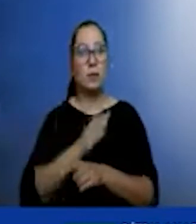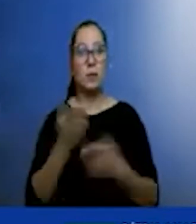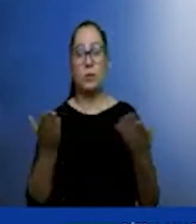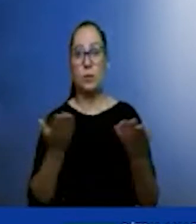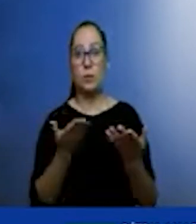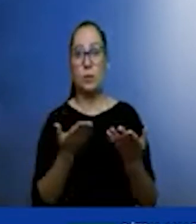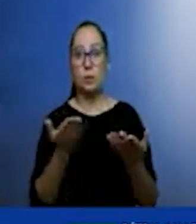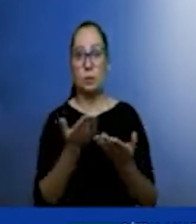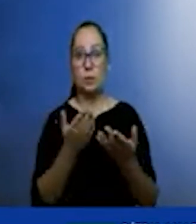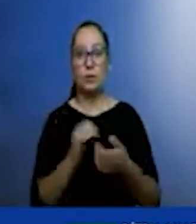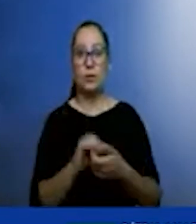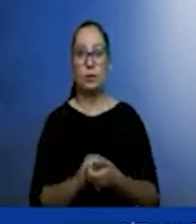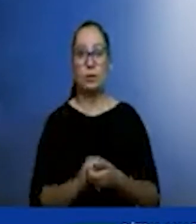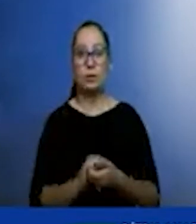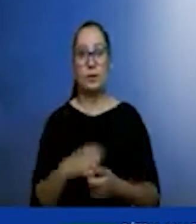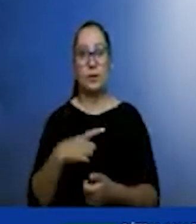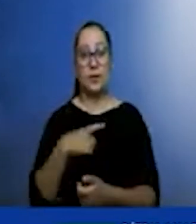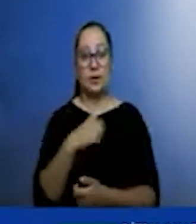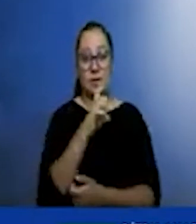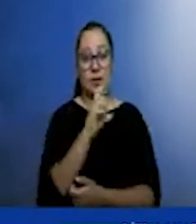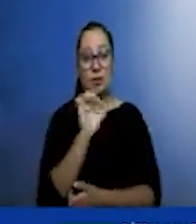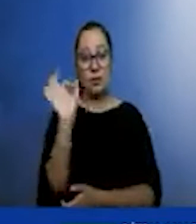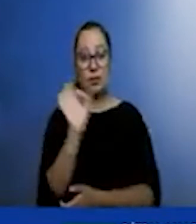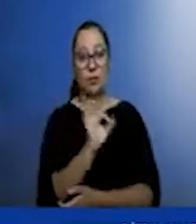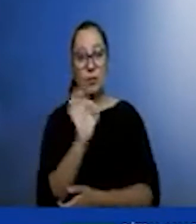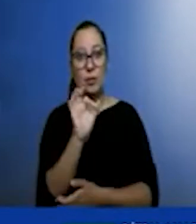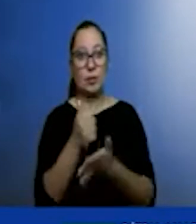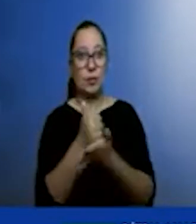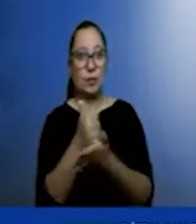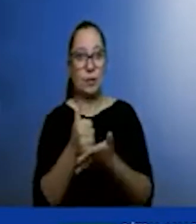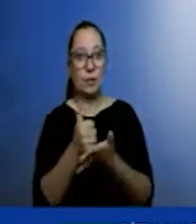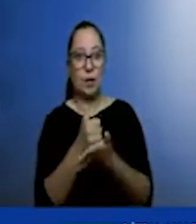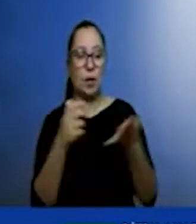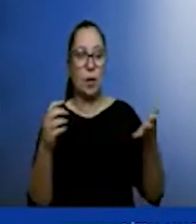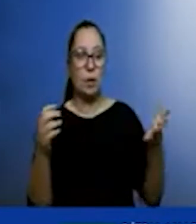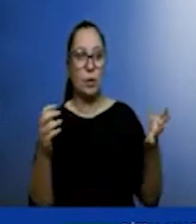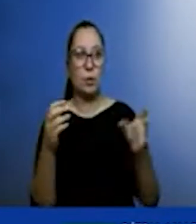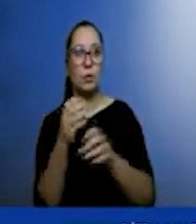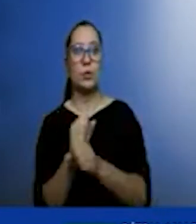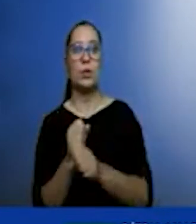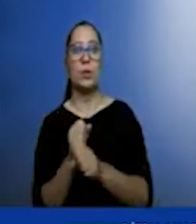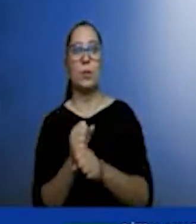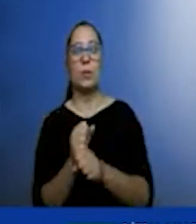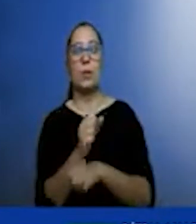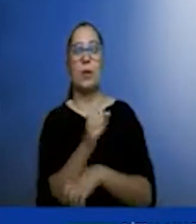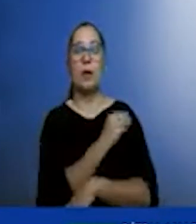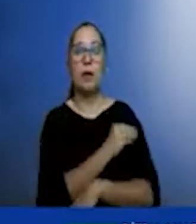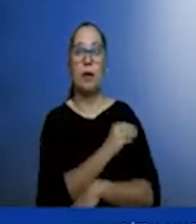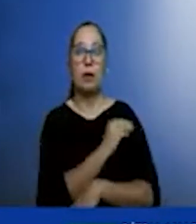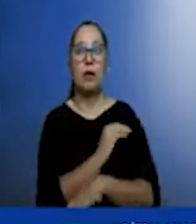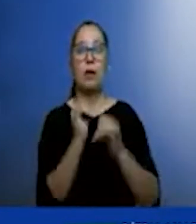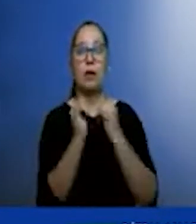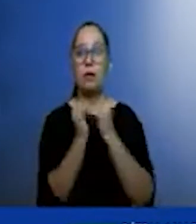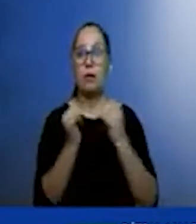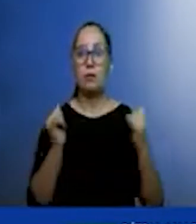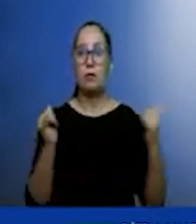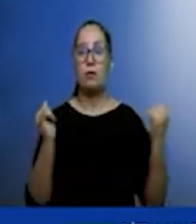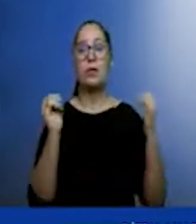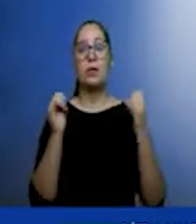responde por 19% da matriz, se a gente somar, né, o etanol, a geração de energia elétrica, etc.